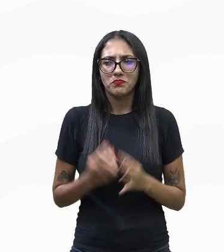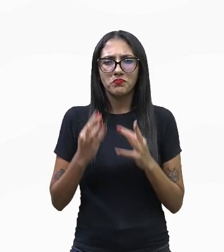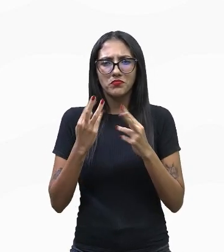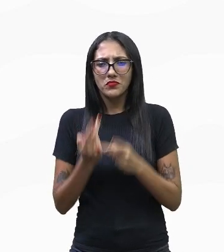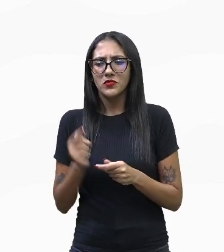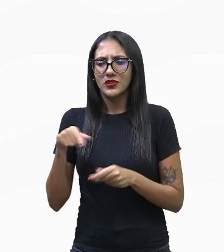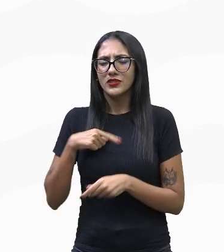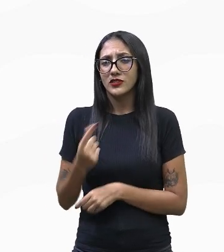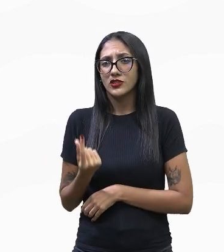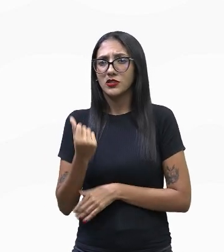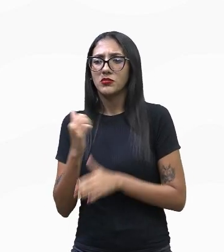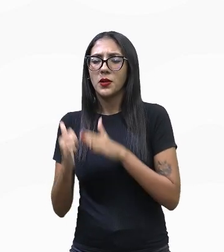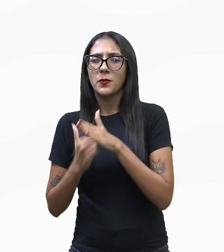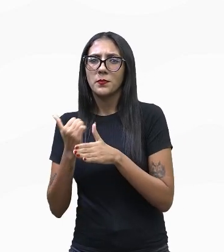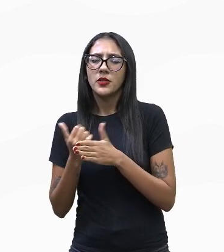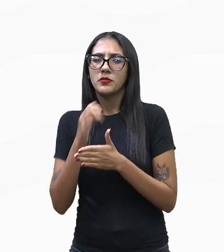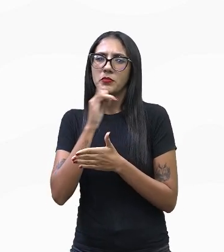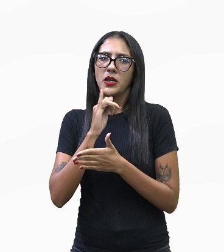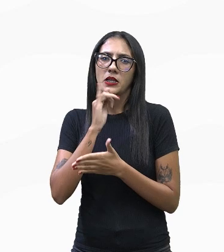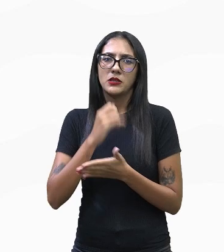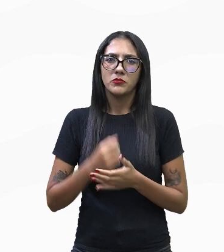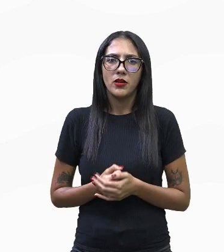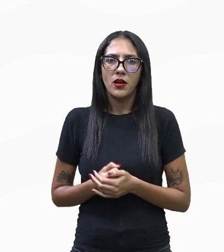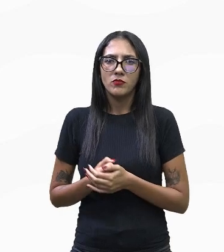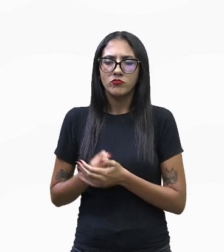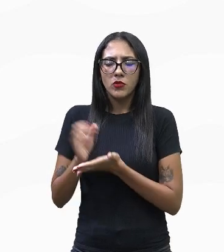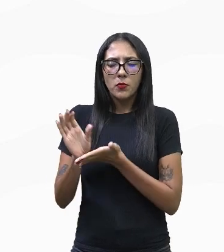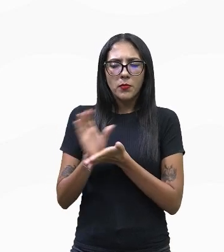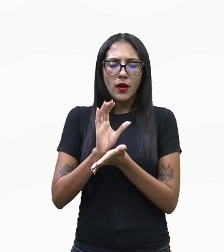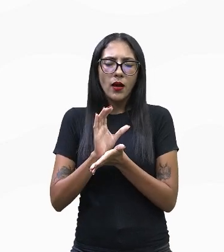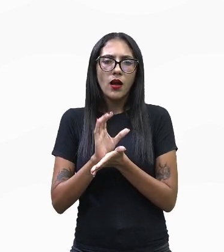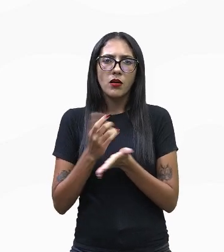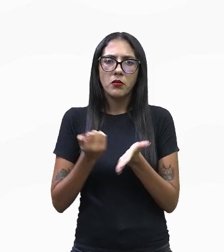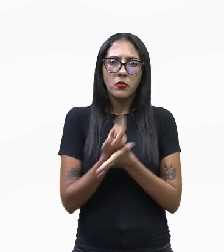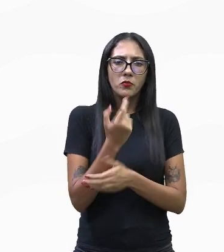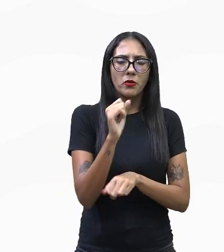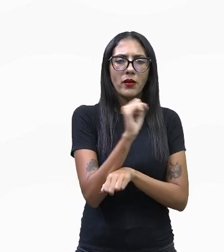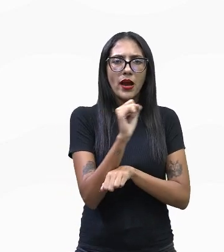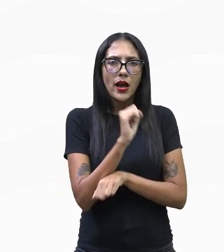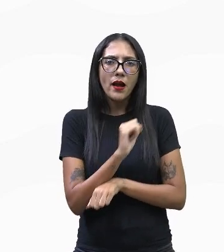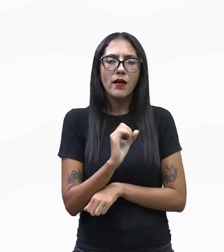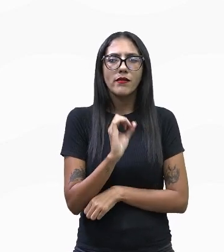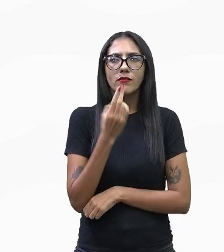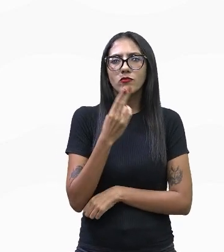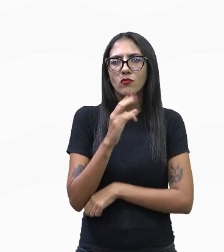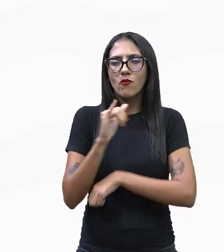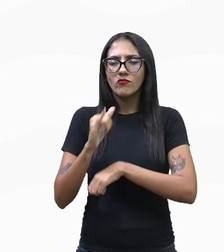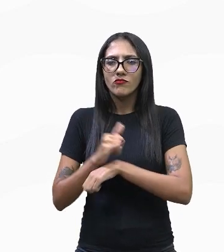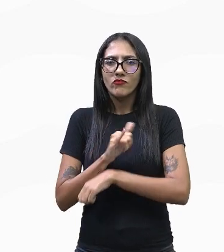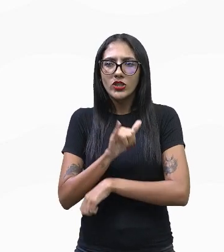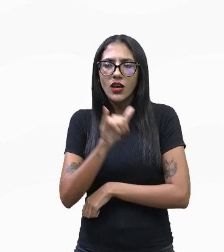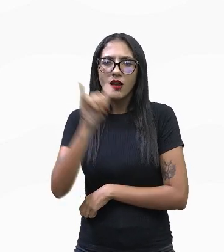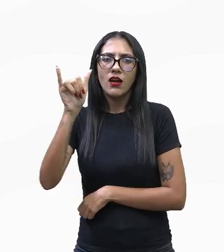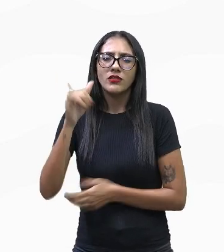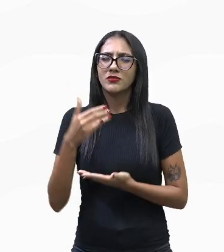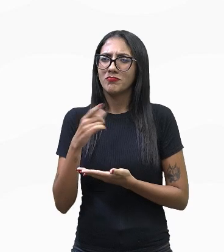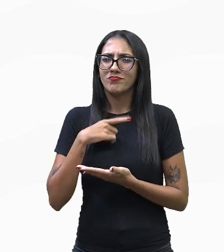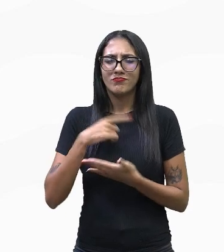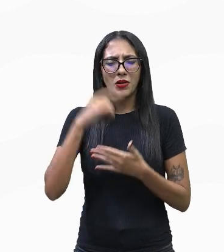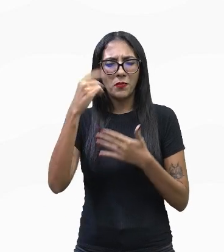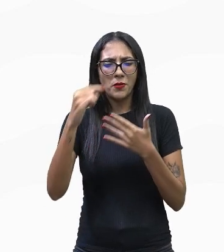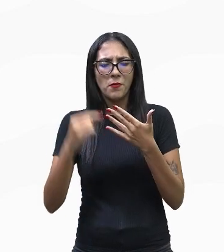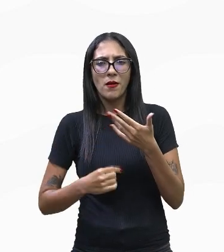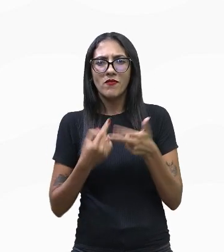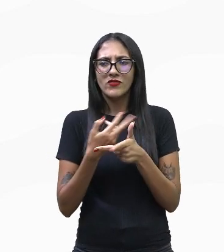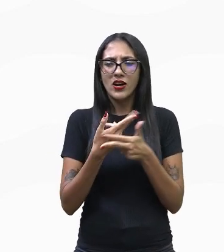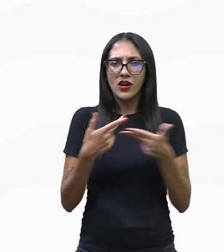vai lá e faz o quê? Compra um carro, sai para viajar, né? Faz inúmeras coisas que